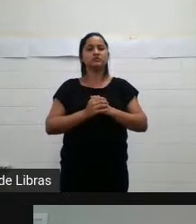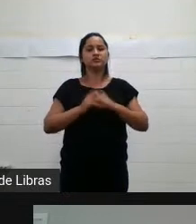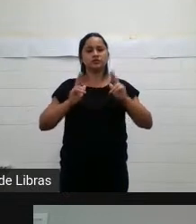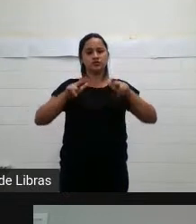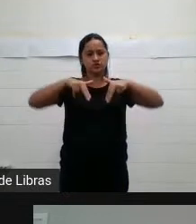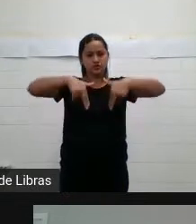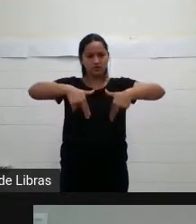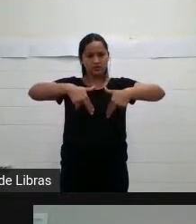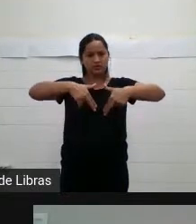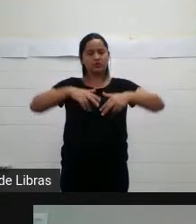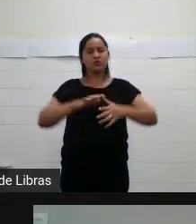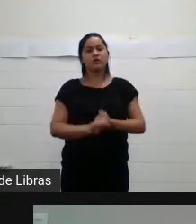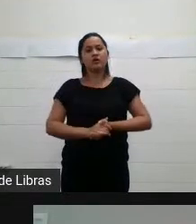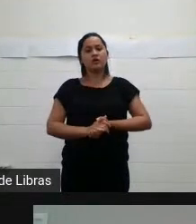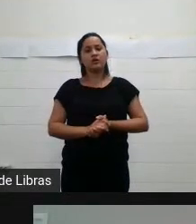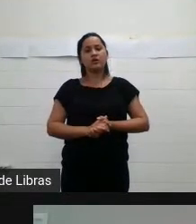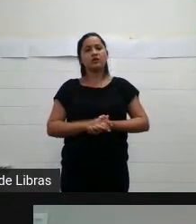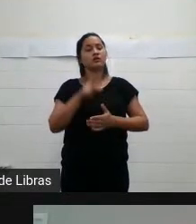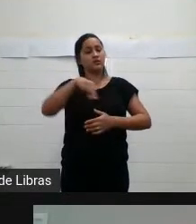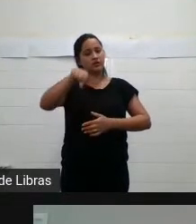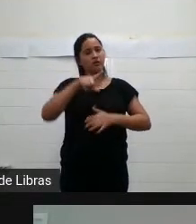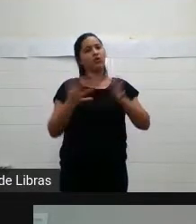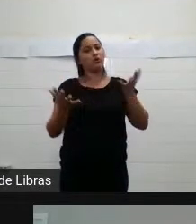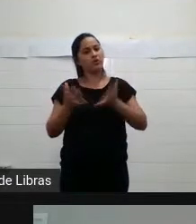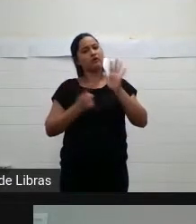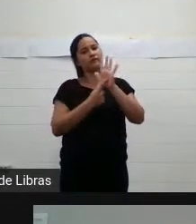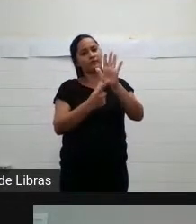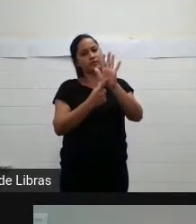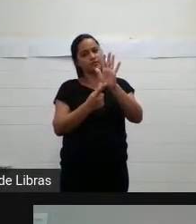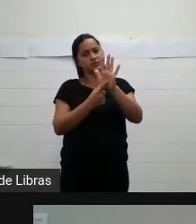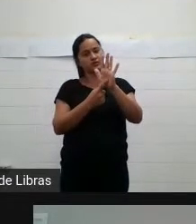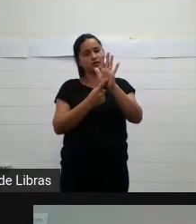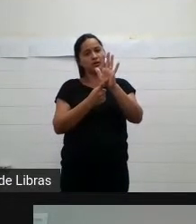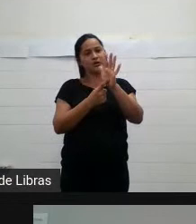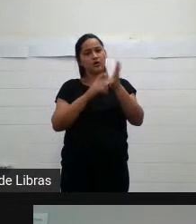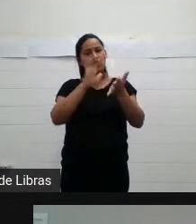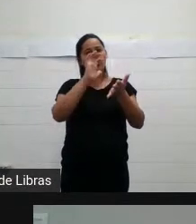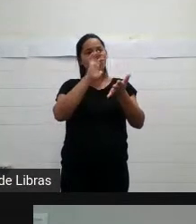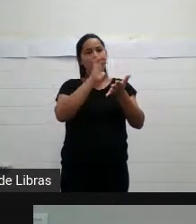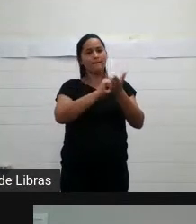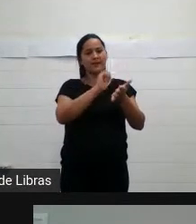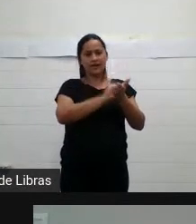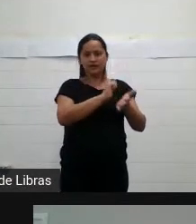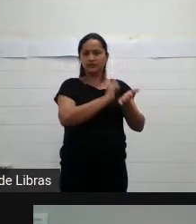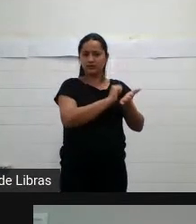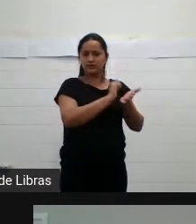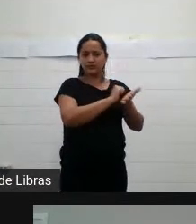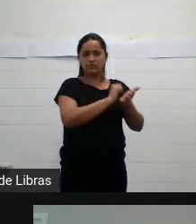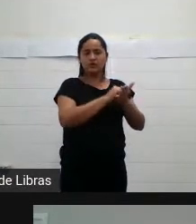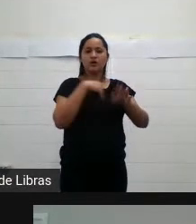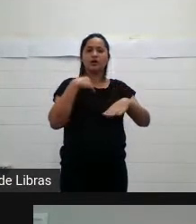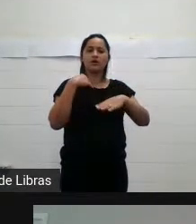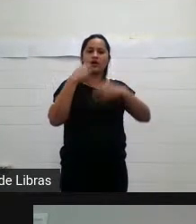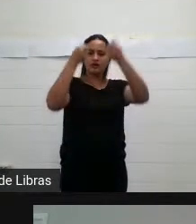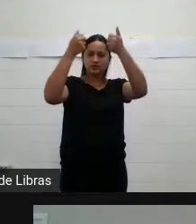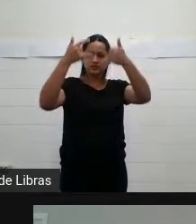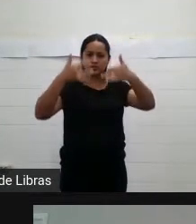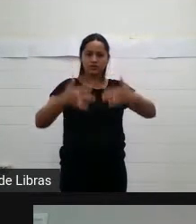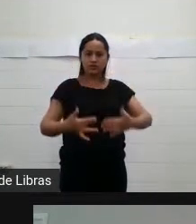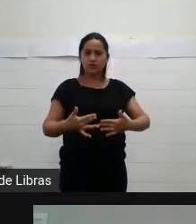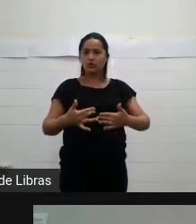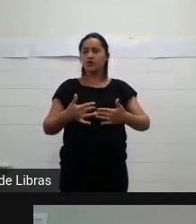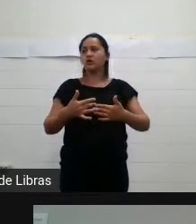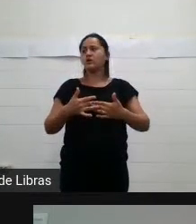trabalho. E ela vai apresentar para a gente o aplicativo que ela desenvolveu na sua pesquisa de mestrado, o aplicativo